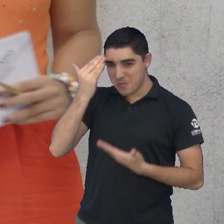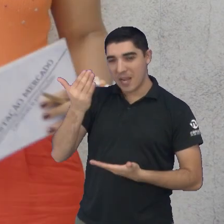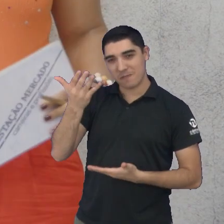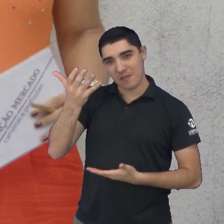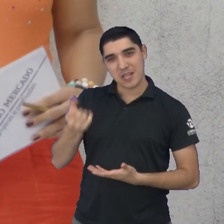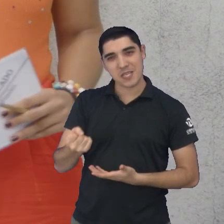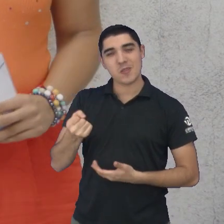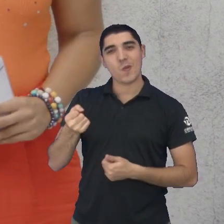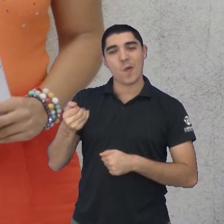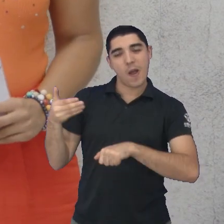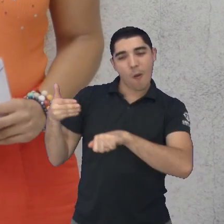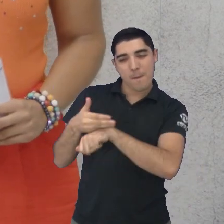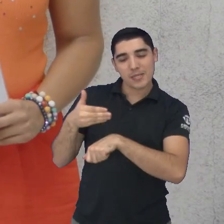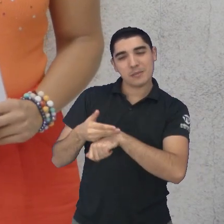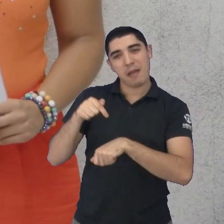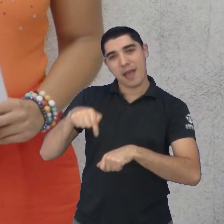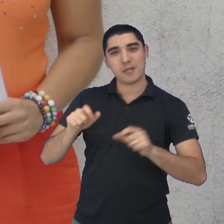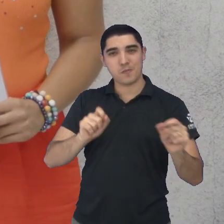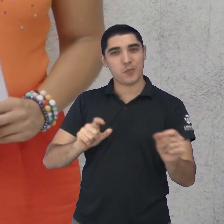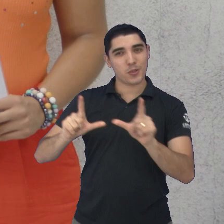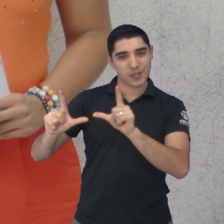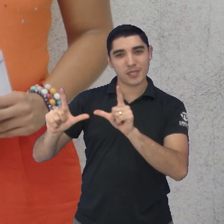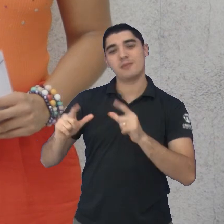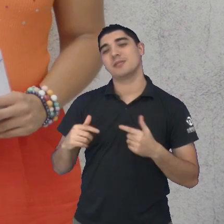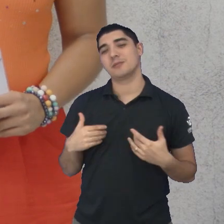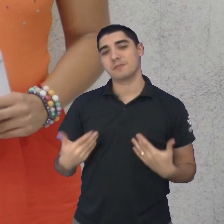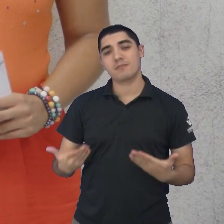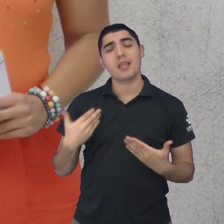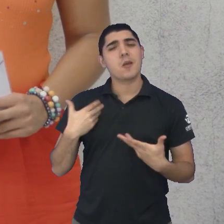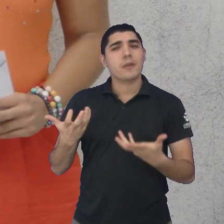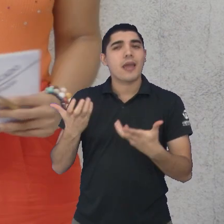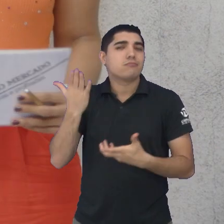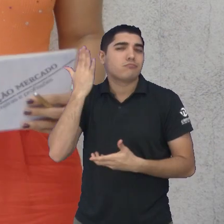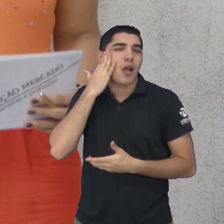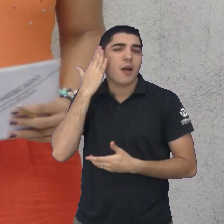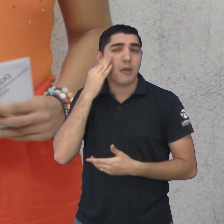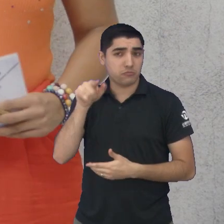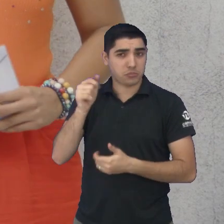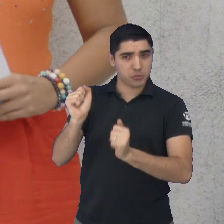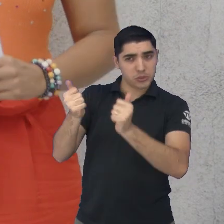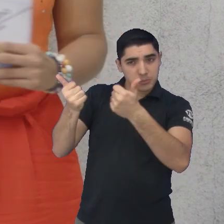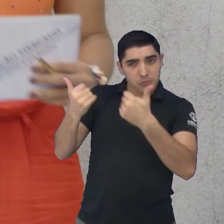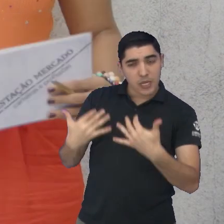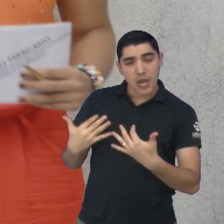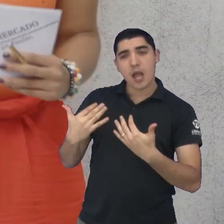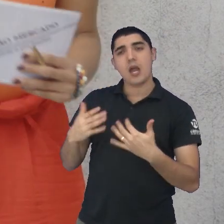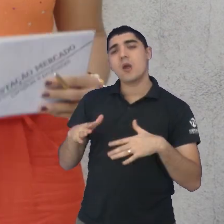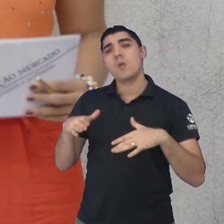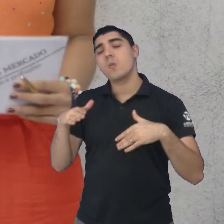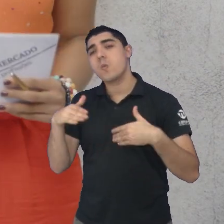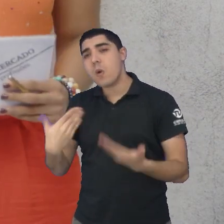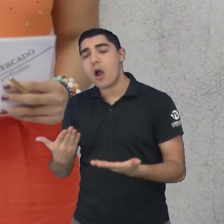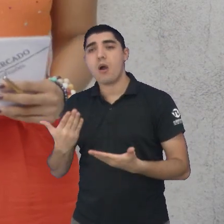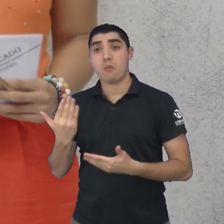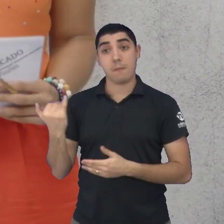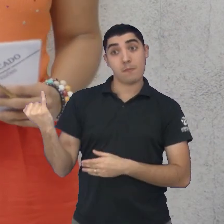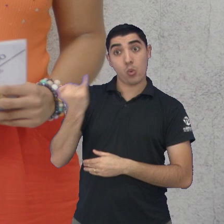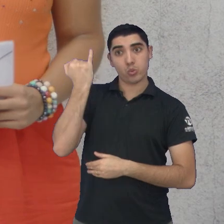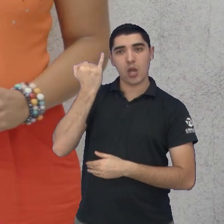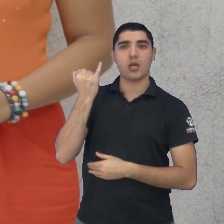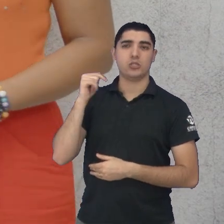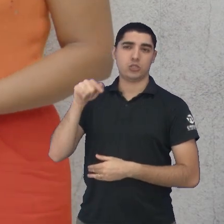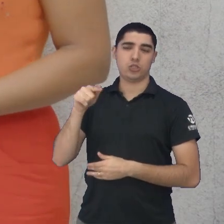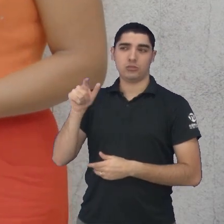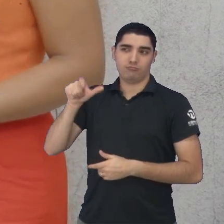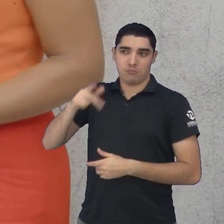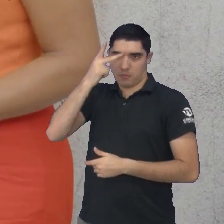sua atenção aqui com a gente agora no Estação Mercado. Queria saber de você quais são as boas práticas, né, de